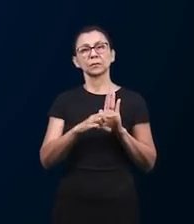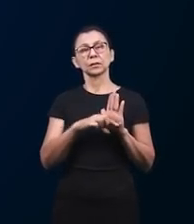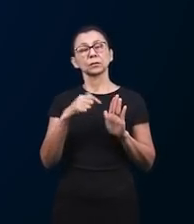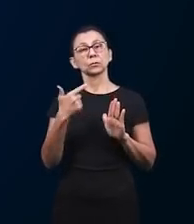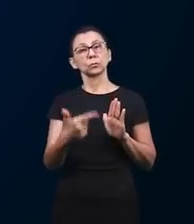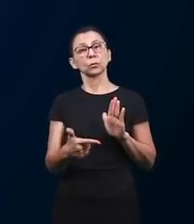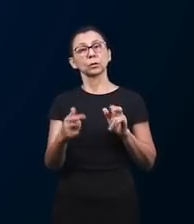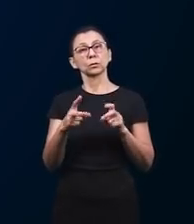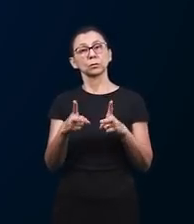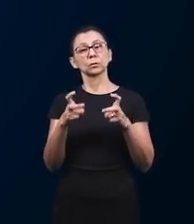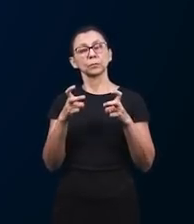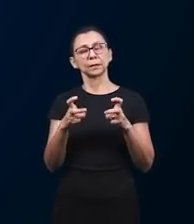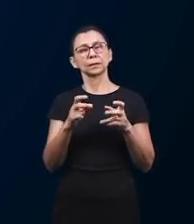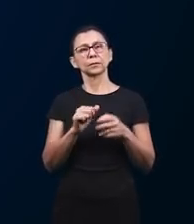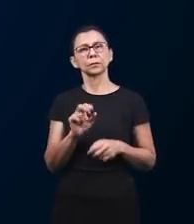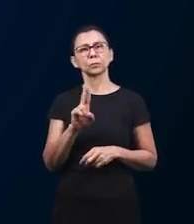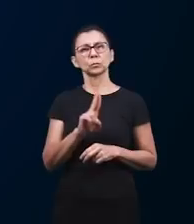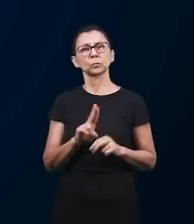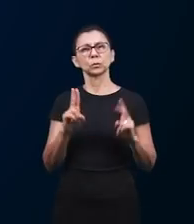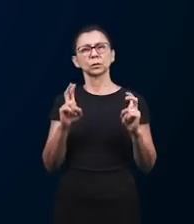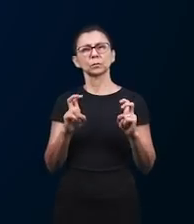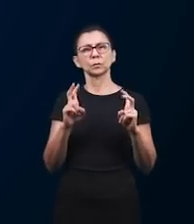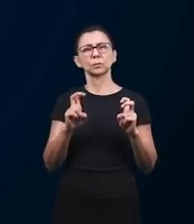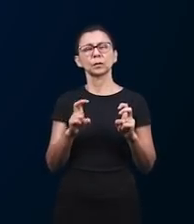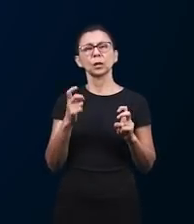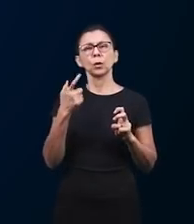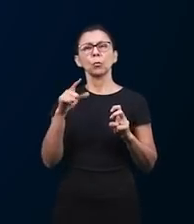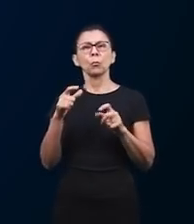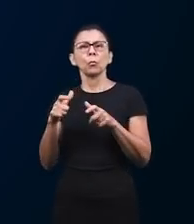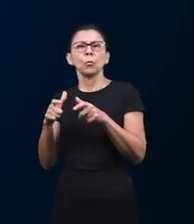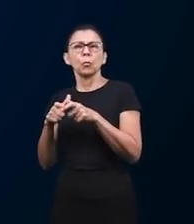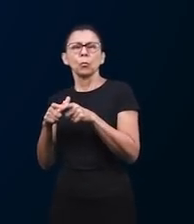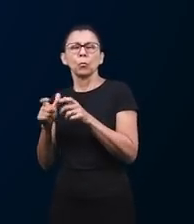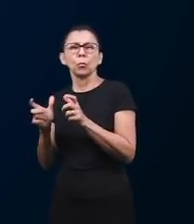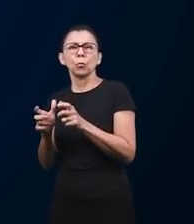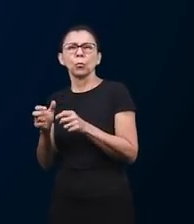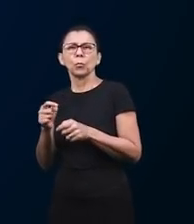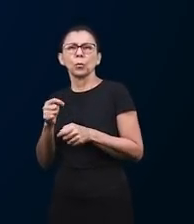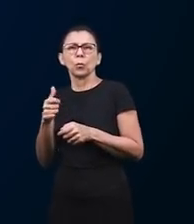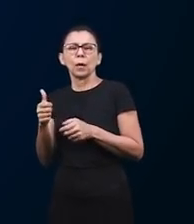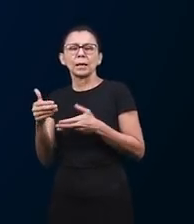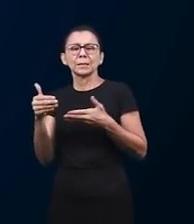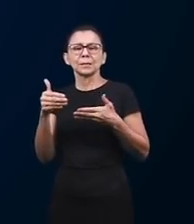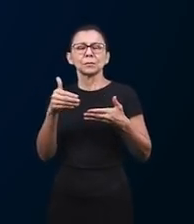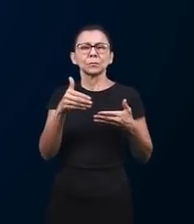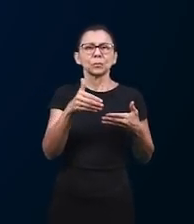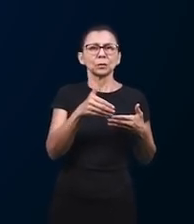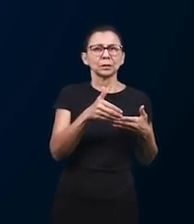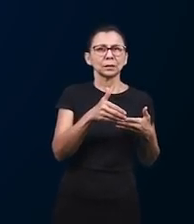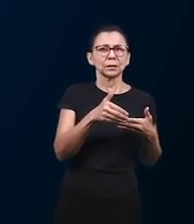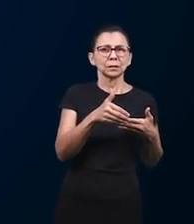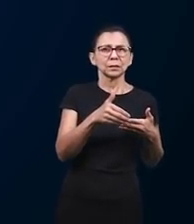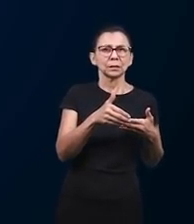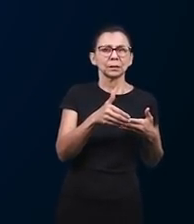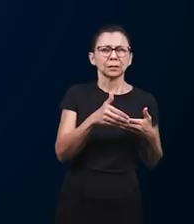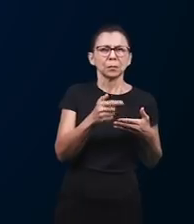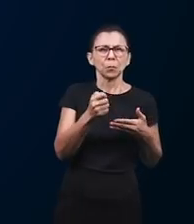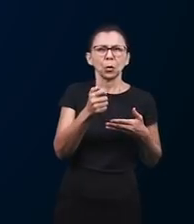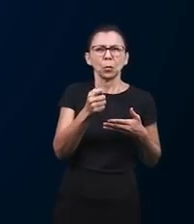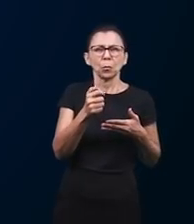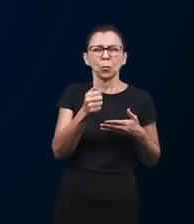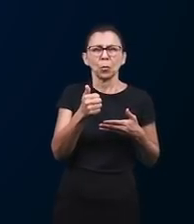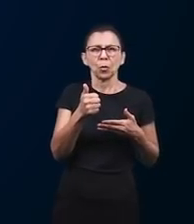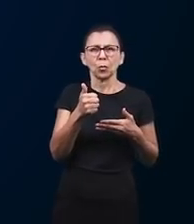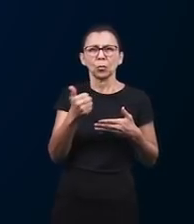2, na expressão os restantes que estavam para morrer, apontando para os poucos fiéis que não aceitaram o